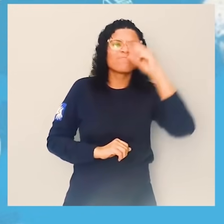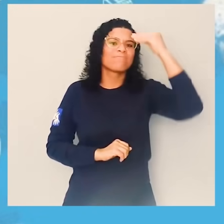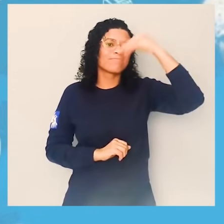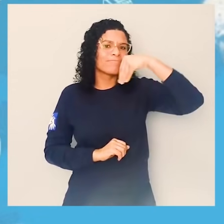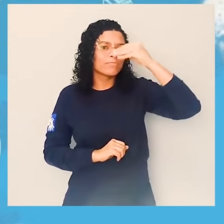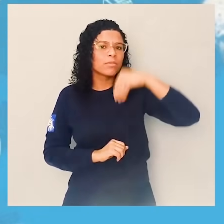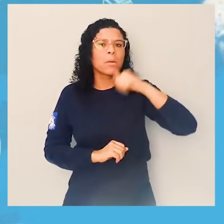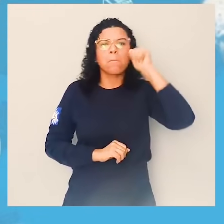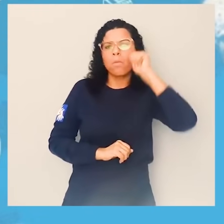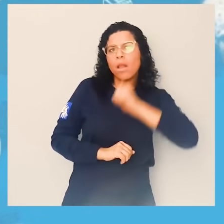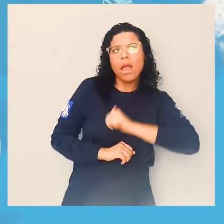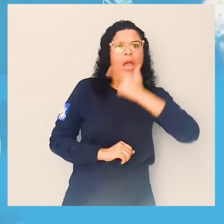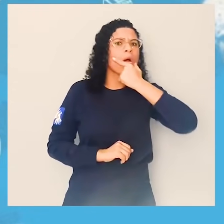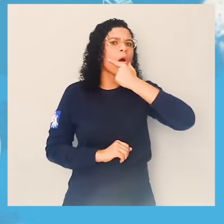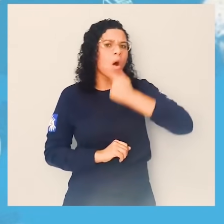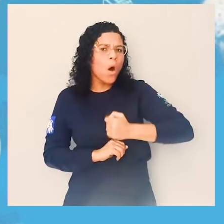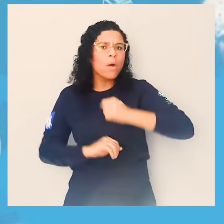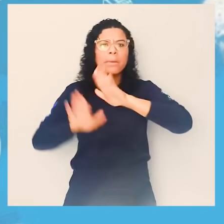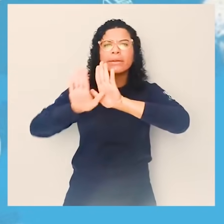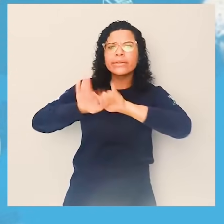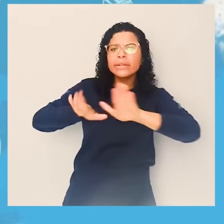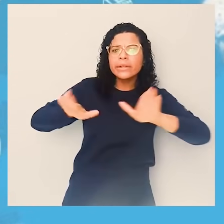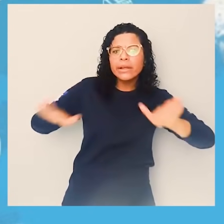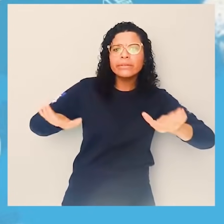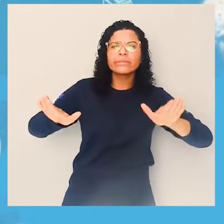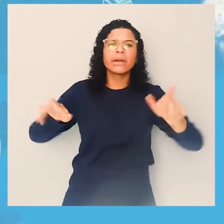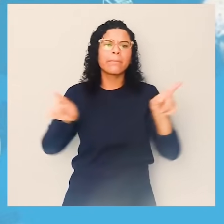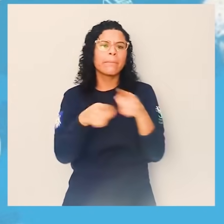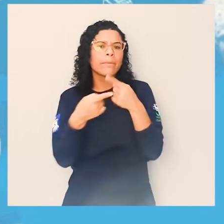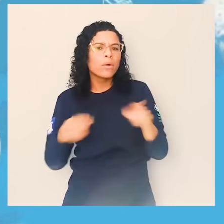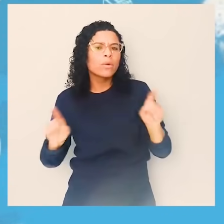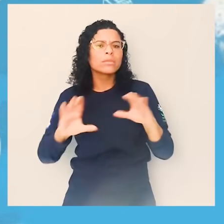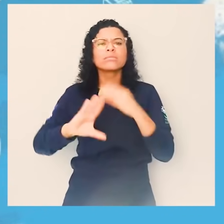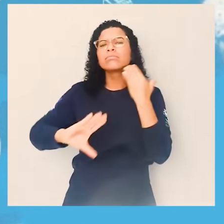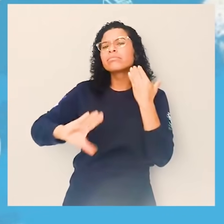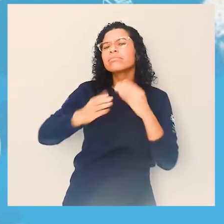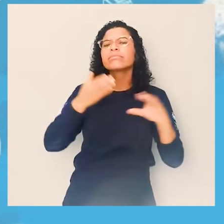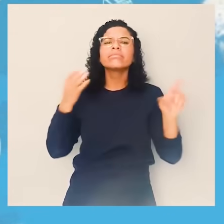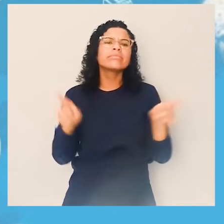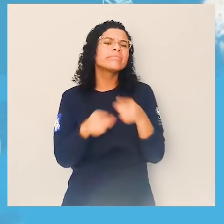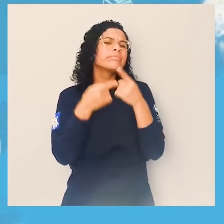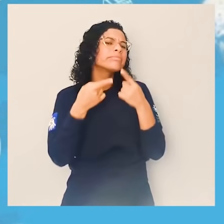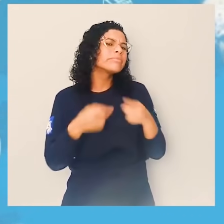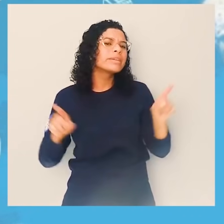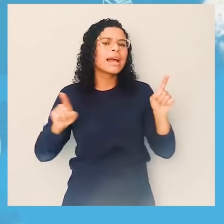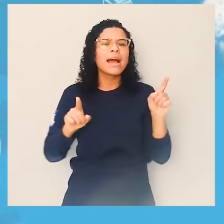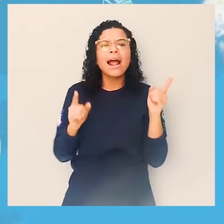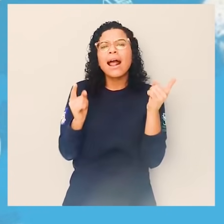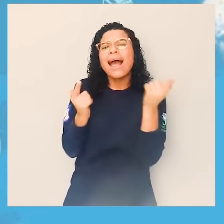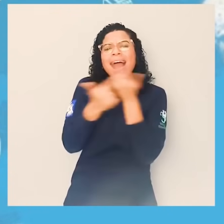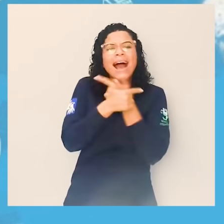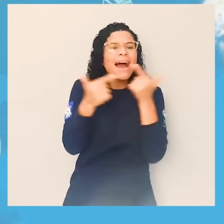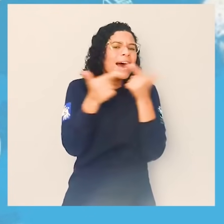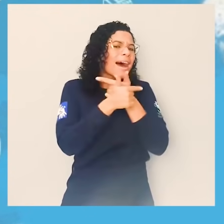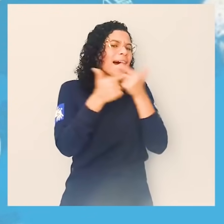fracas, de homens, de mulheres, de crianças, cantando, falando, gritando e rindo. Eram